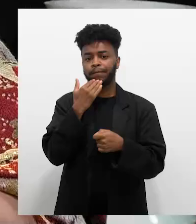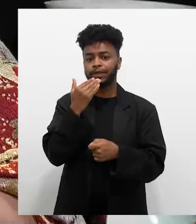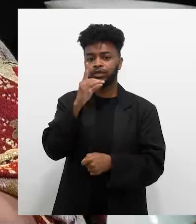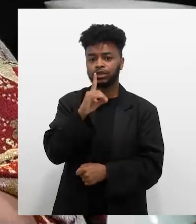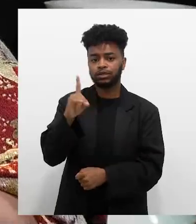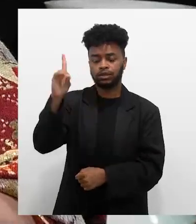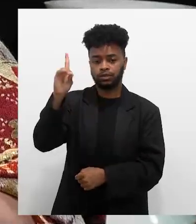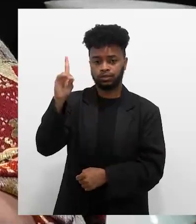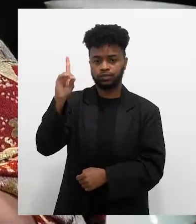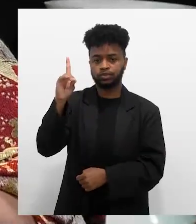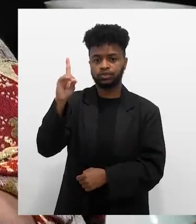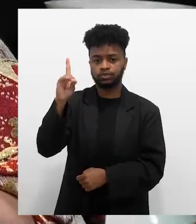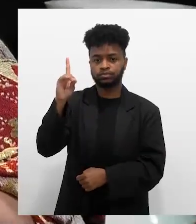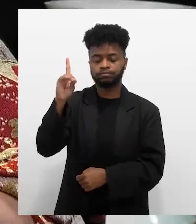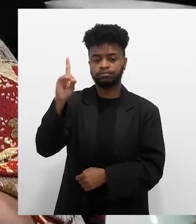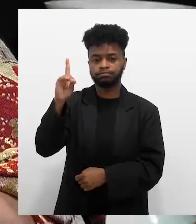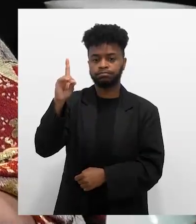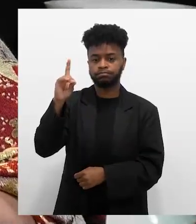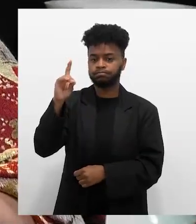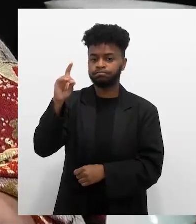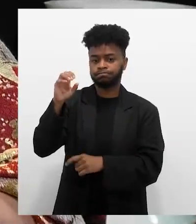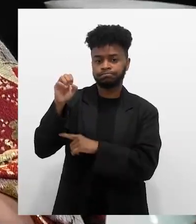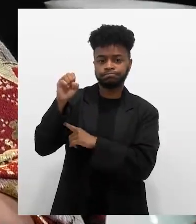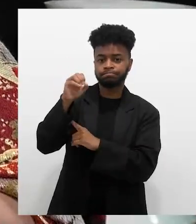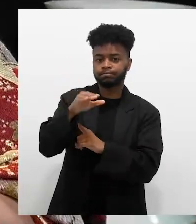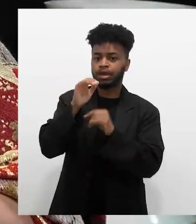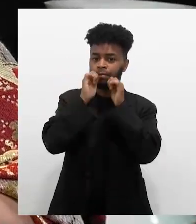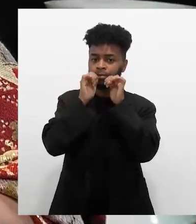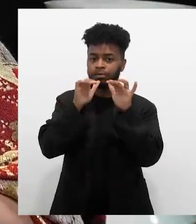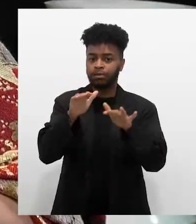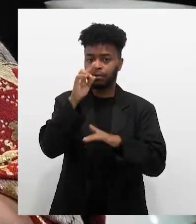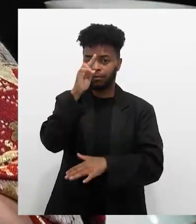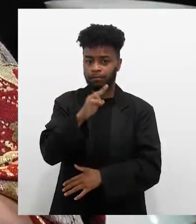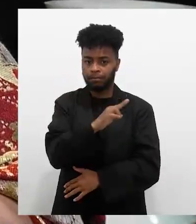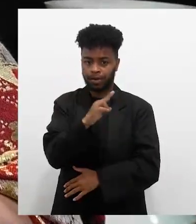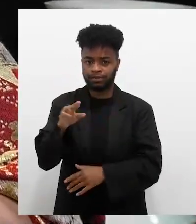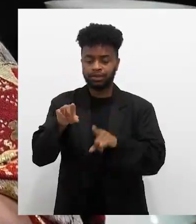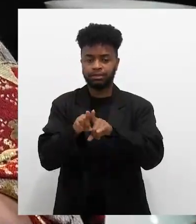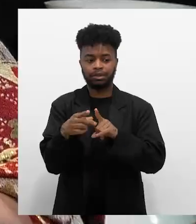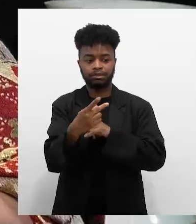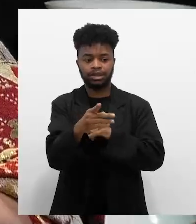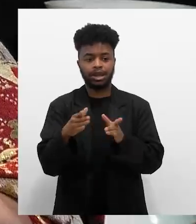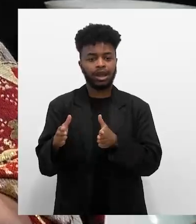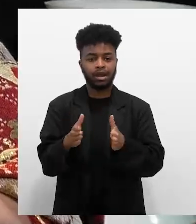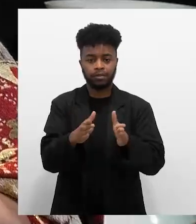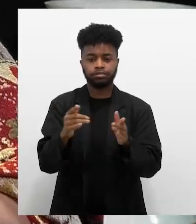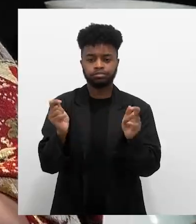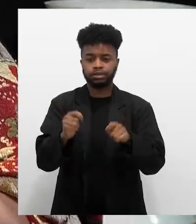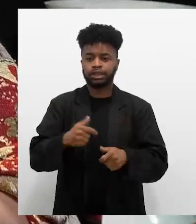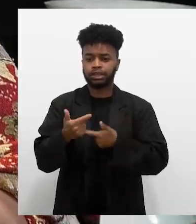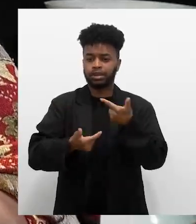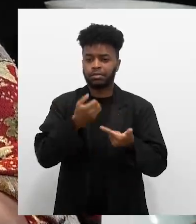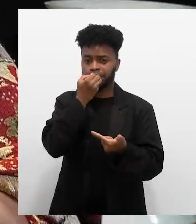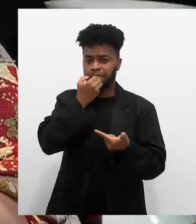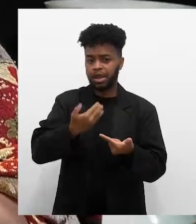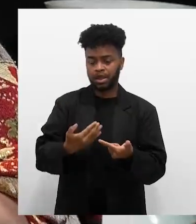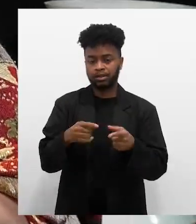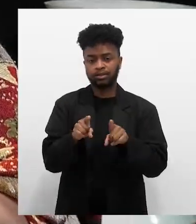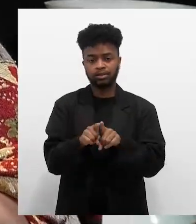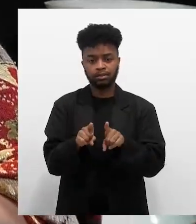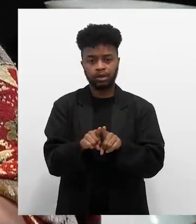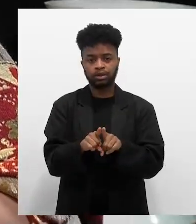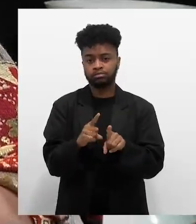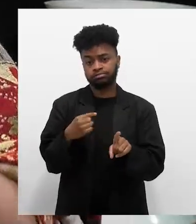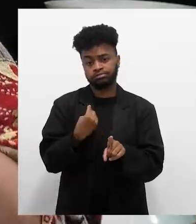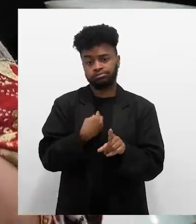pedir a Deus que ilumine um novo Papa, o caminho dele, para que ele possa fazer um bom trabalho e